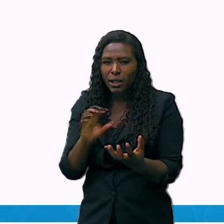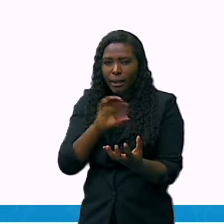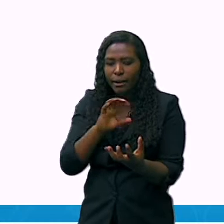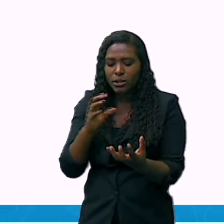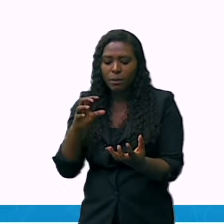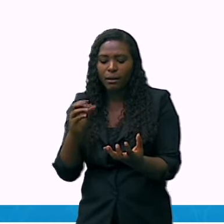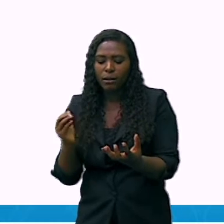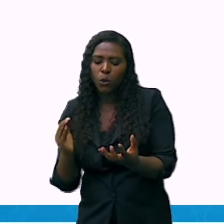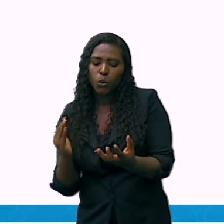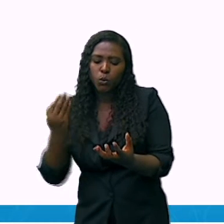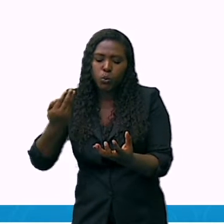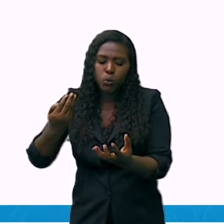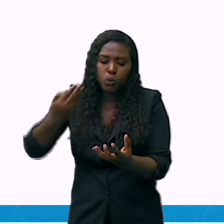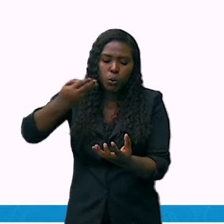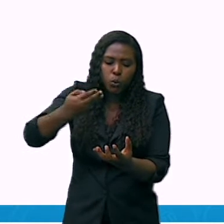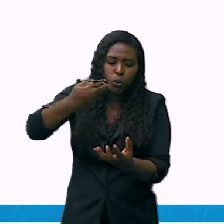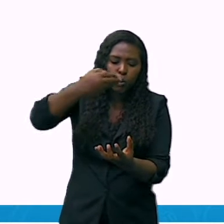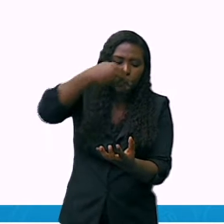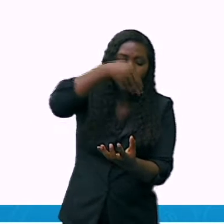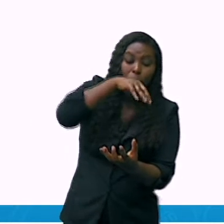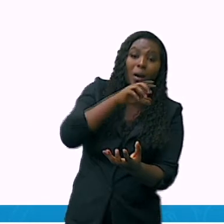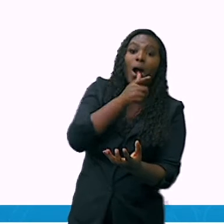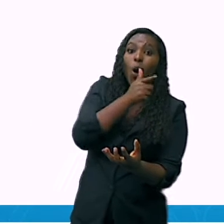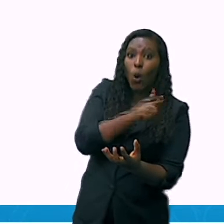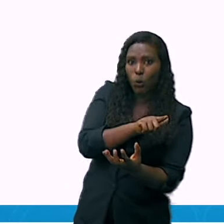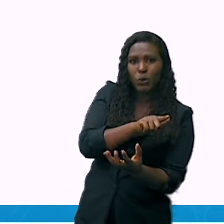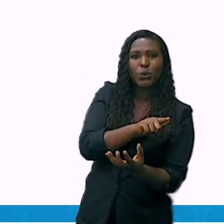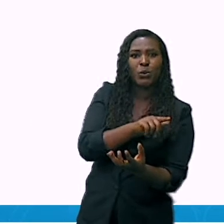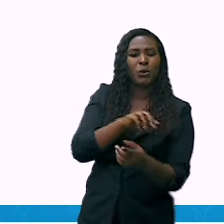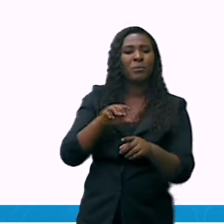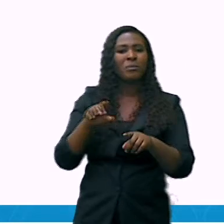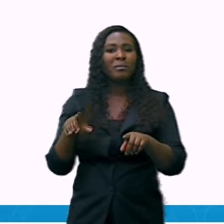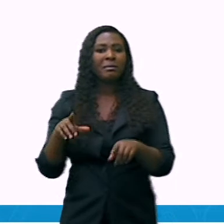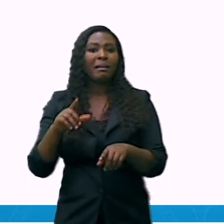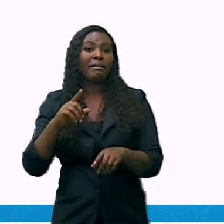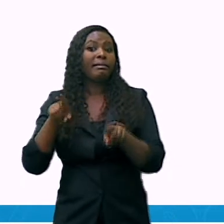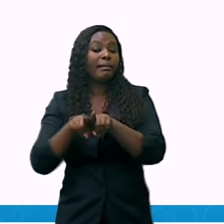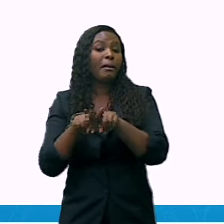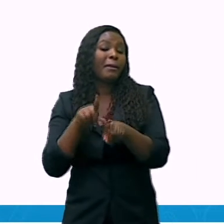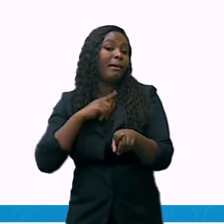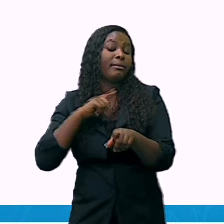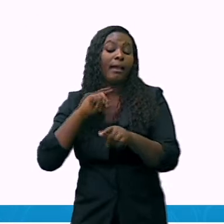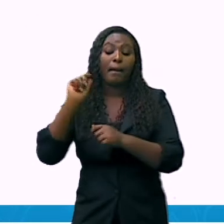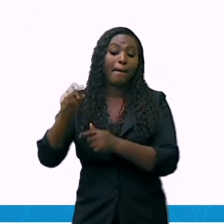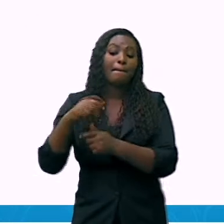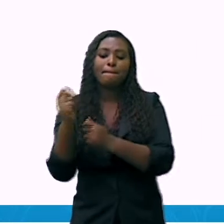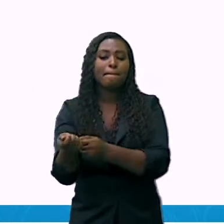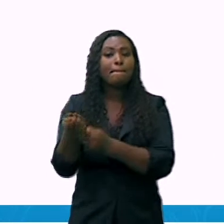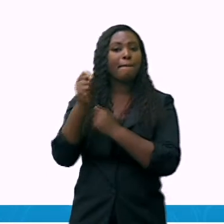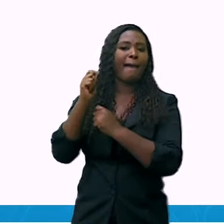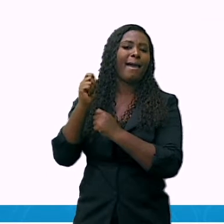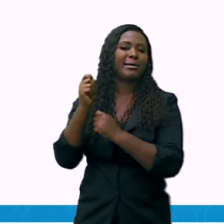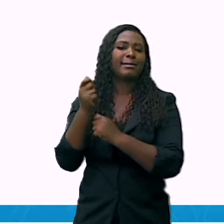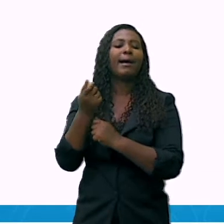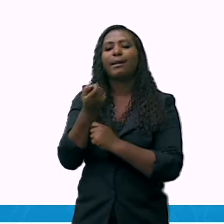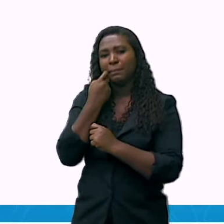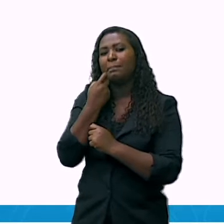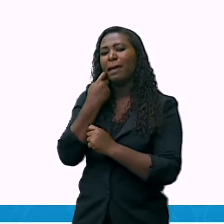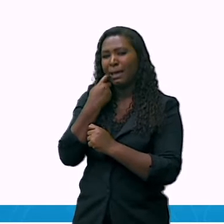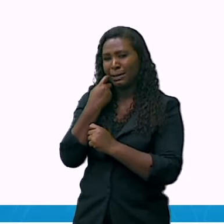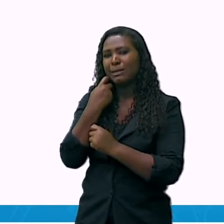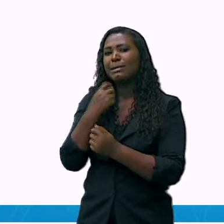a pesca, seja ela artesanal ou comercial. O